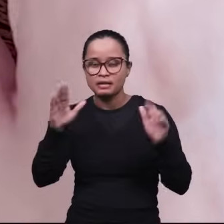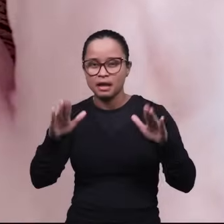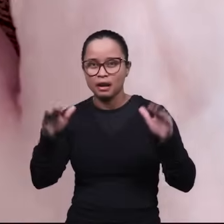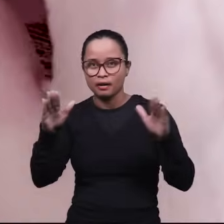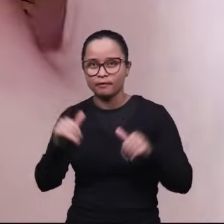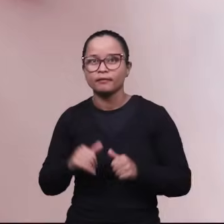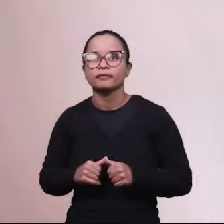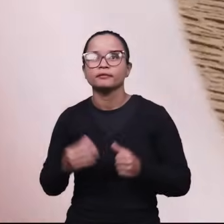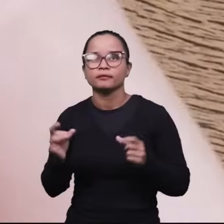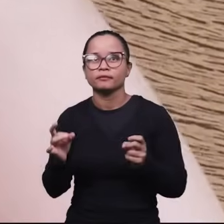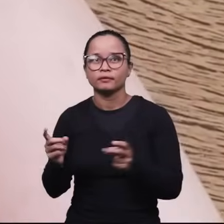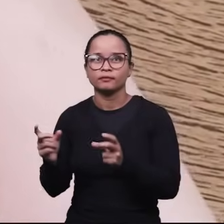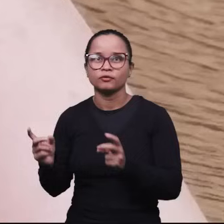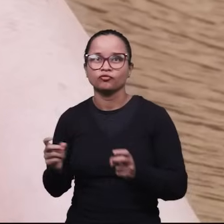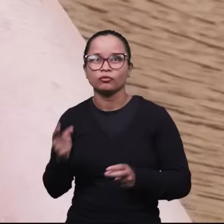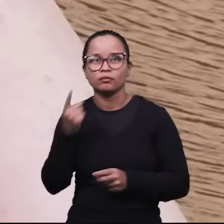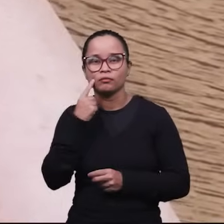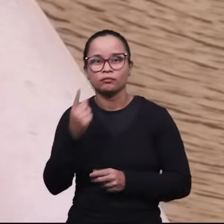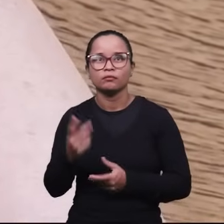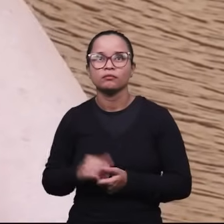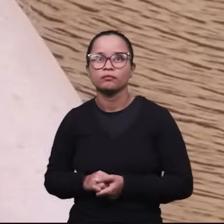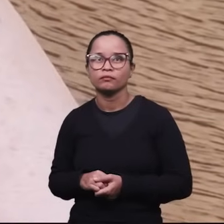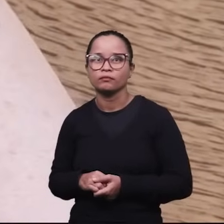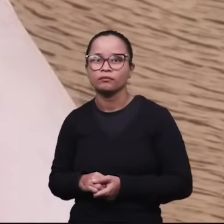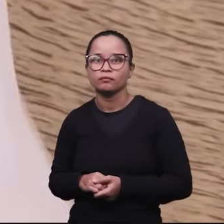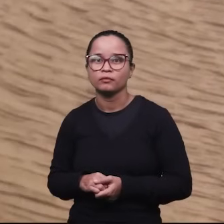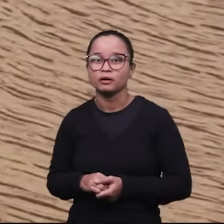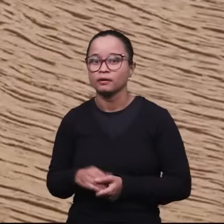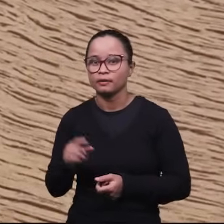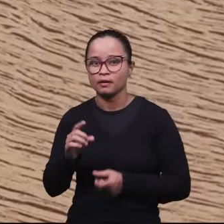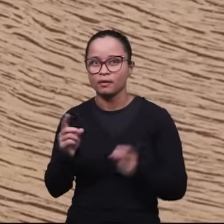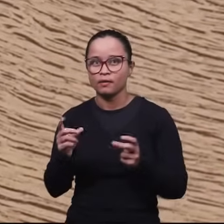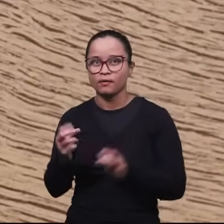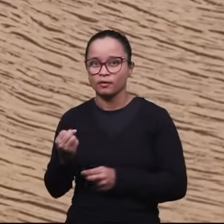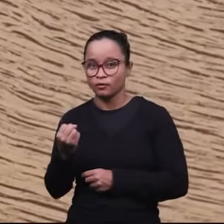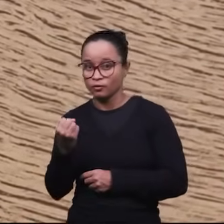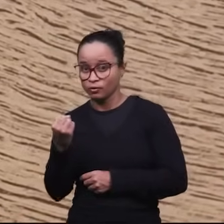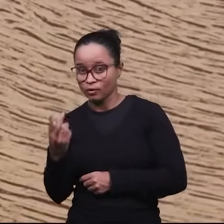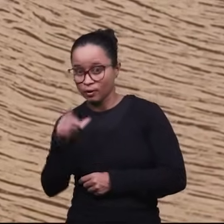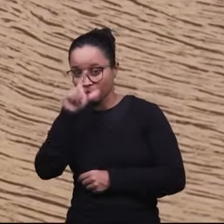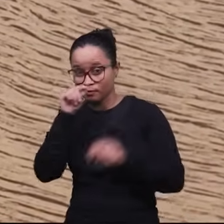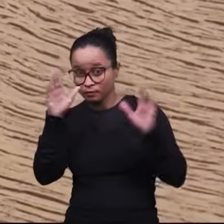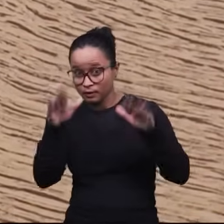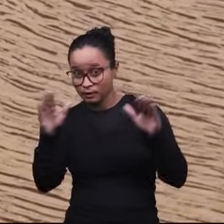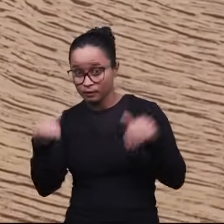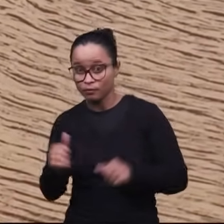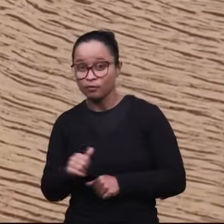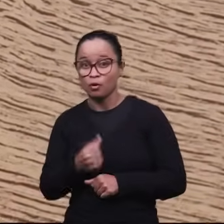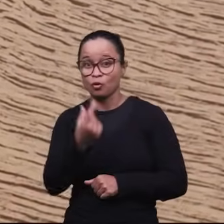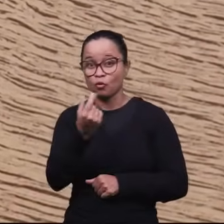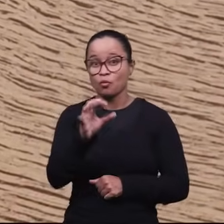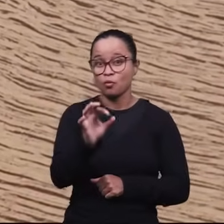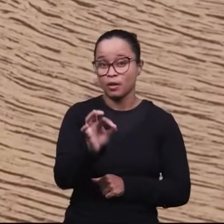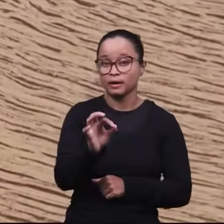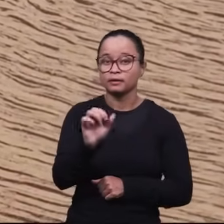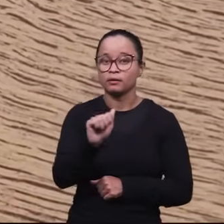os pardais. Não se vendem 2 pardais por um asse?